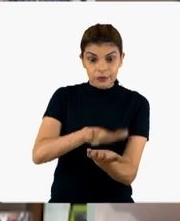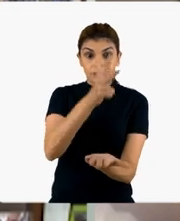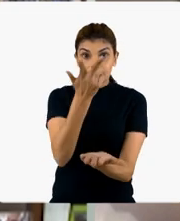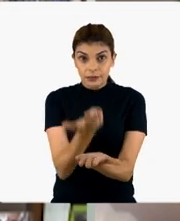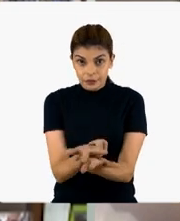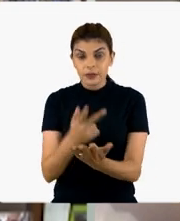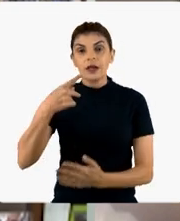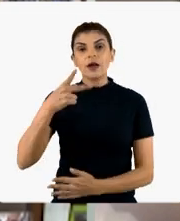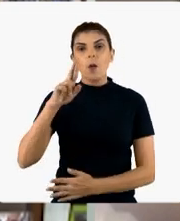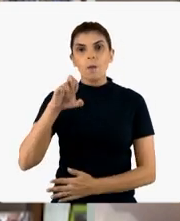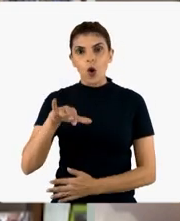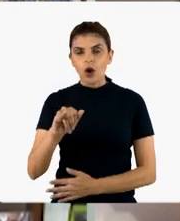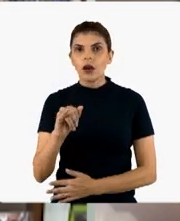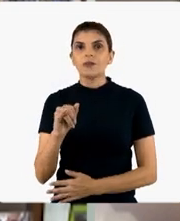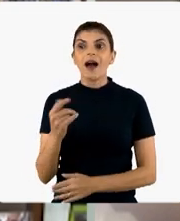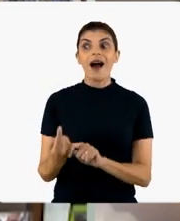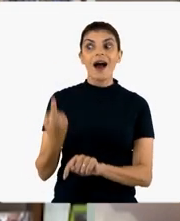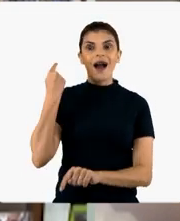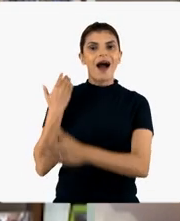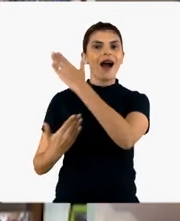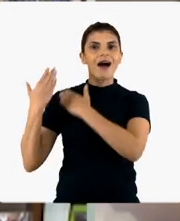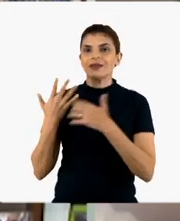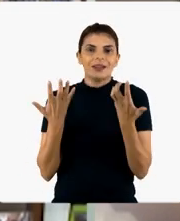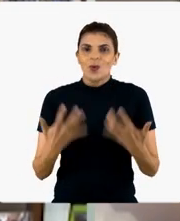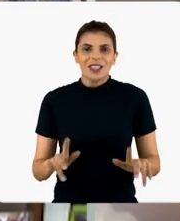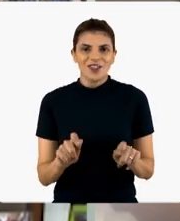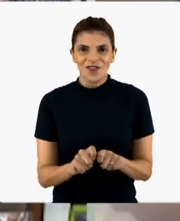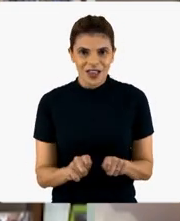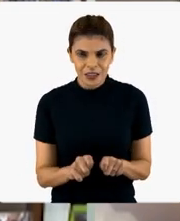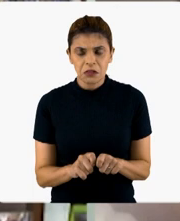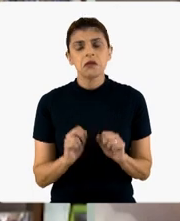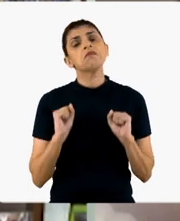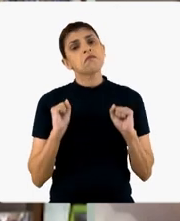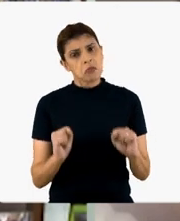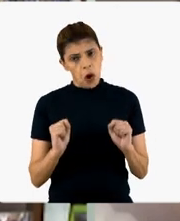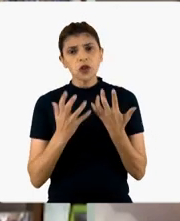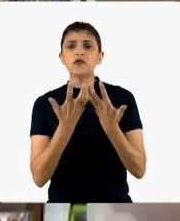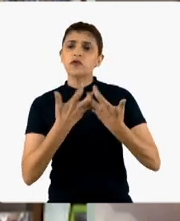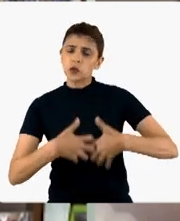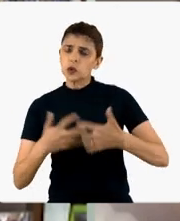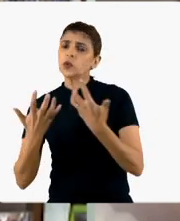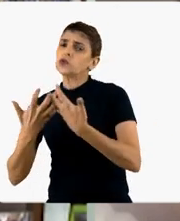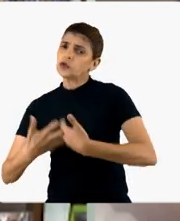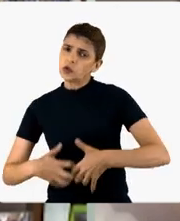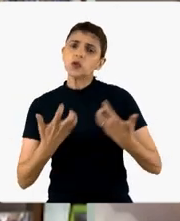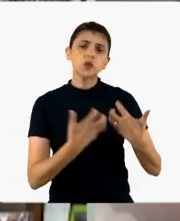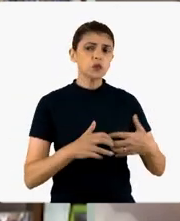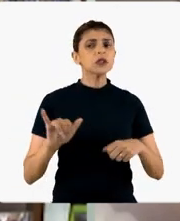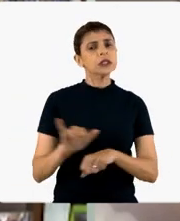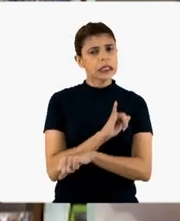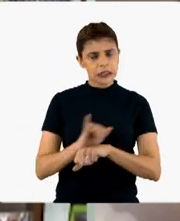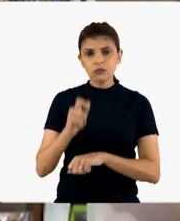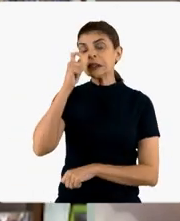você usa a prona para fazer o recrutamento mais agressivo que você não quis fazer antes. Então isso